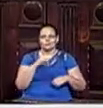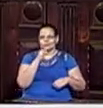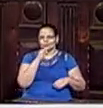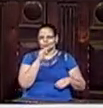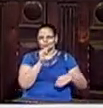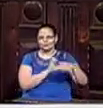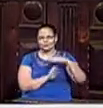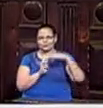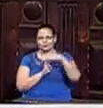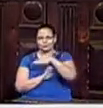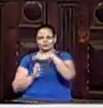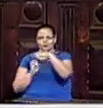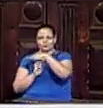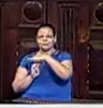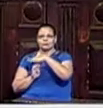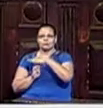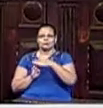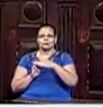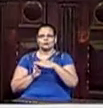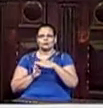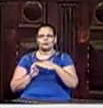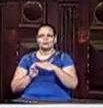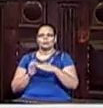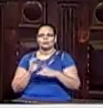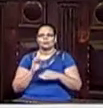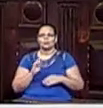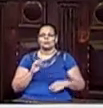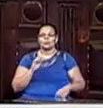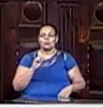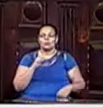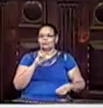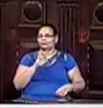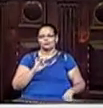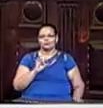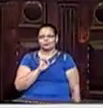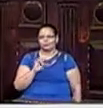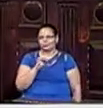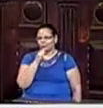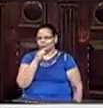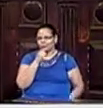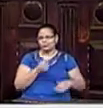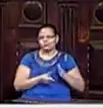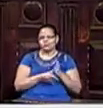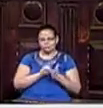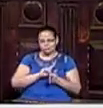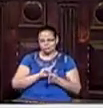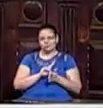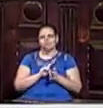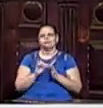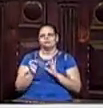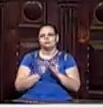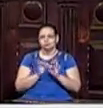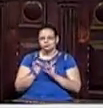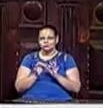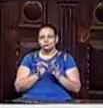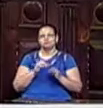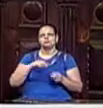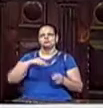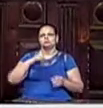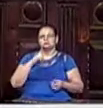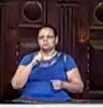de distribuição e não no refino, como determina a lei. Isso